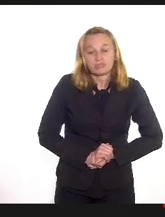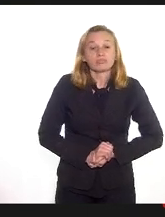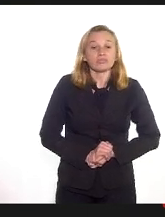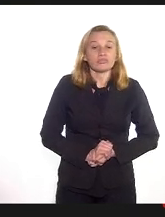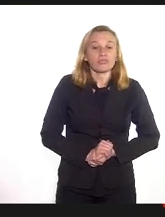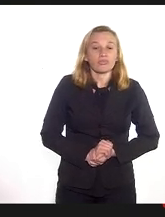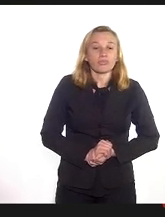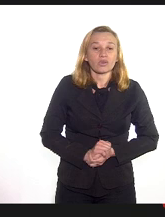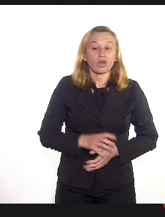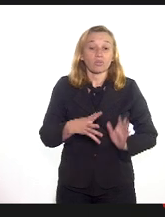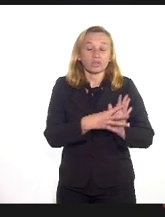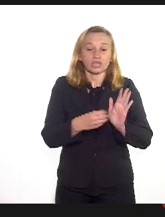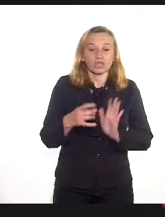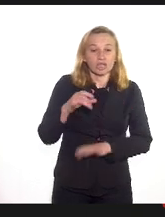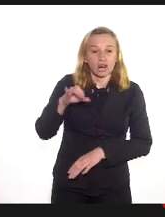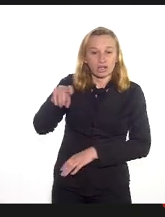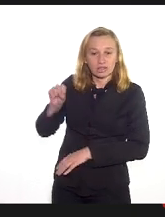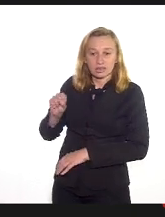do modelo de clusters.